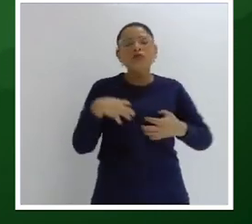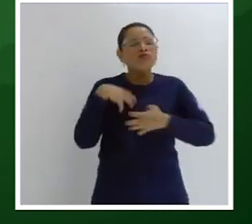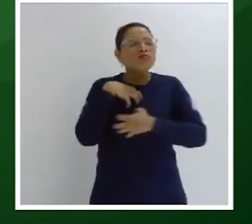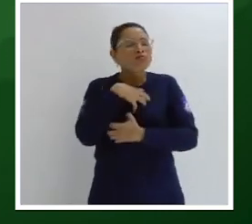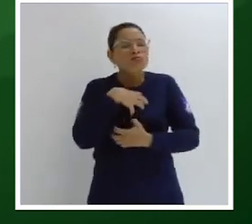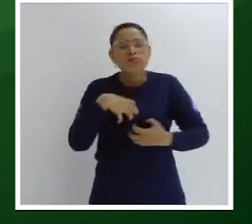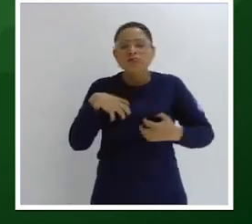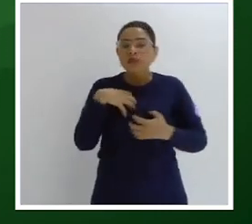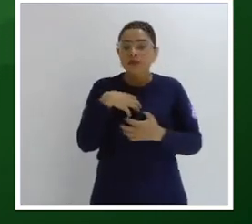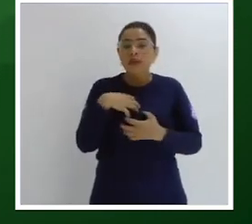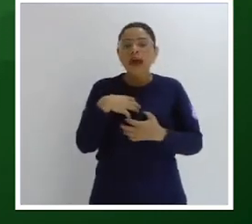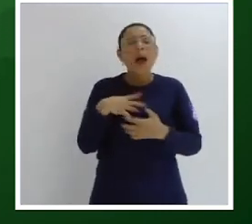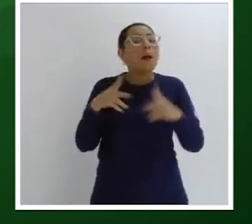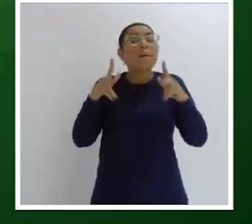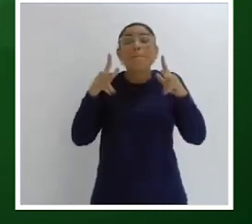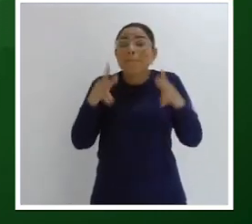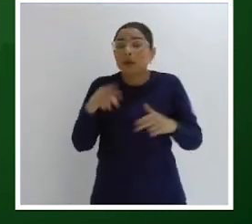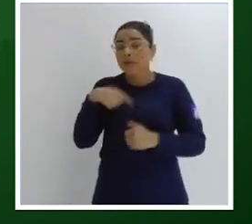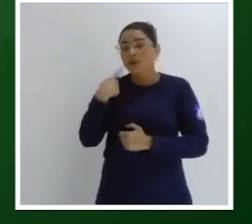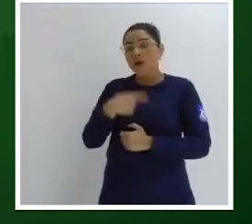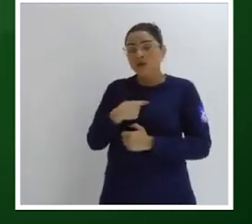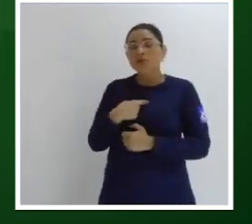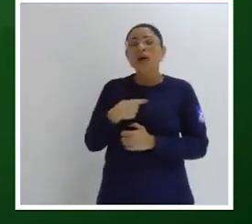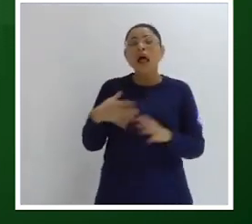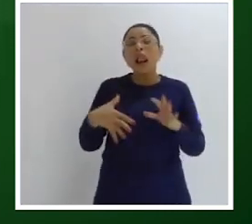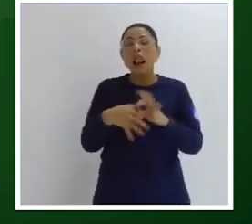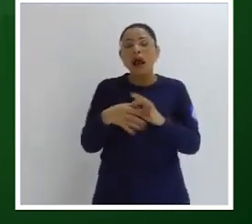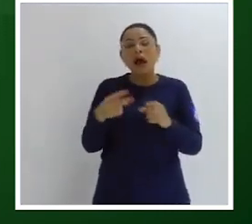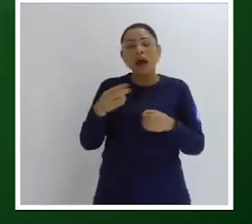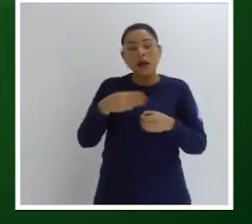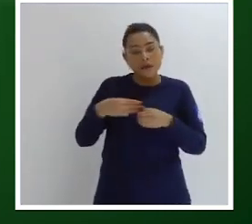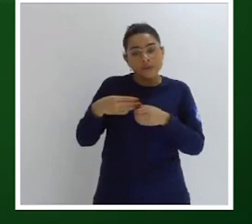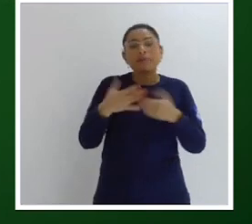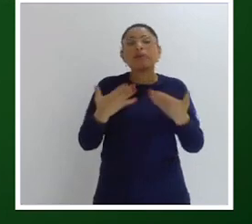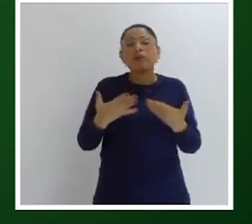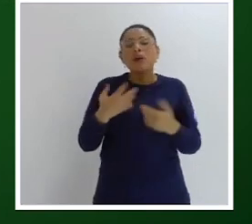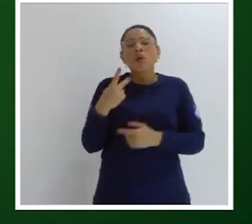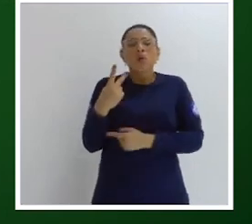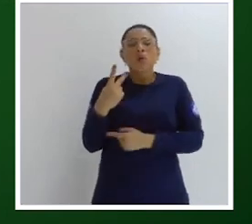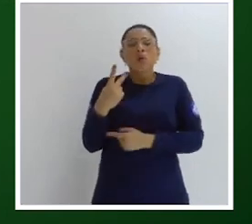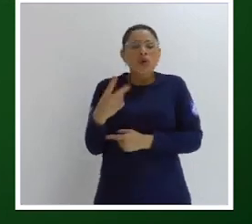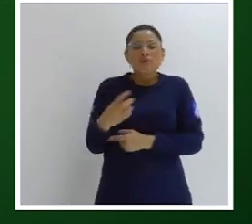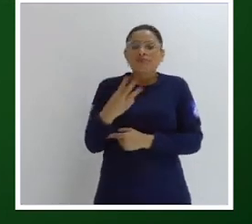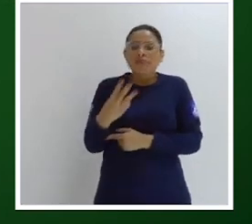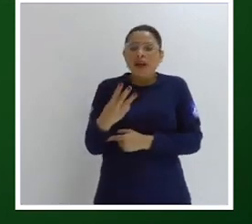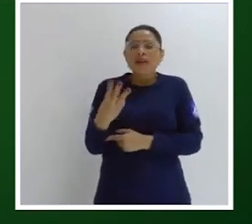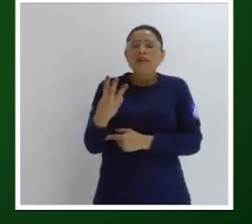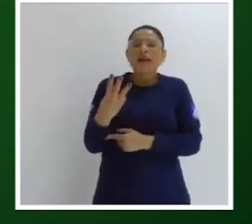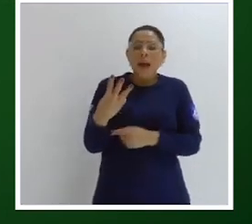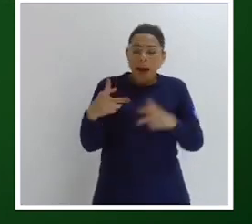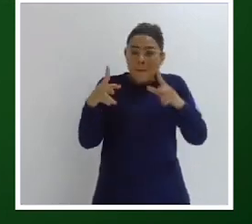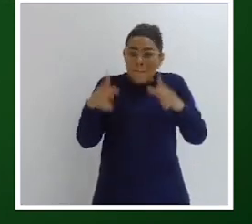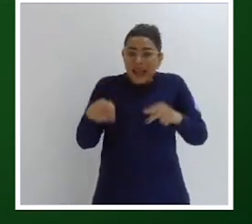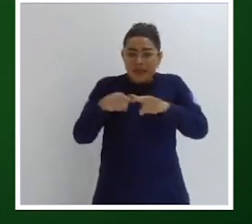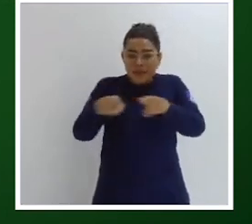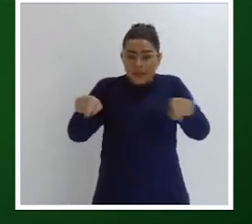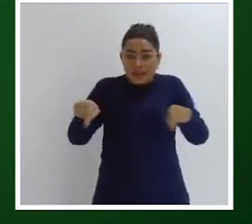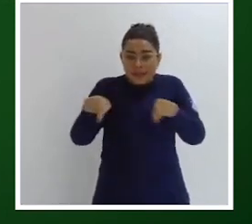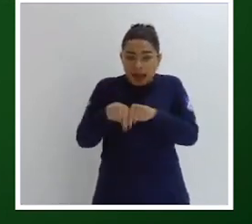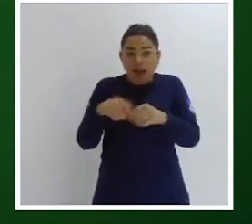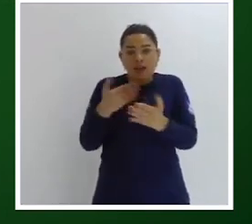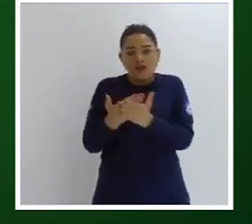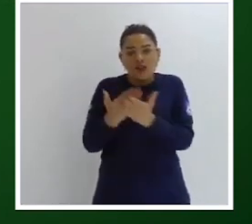da nossa rede né da gente ter mais de uma ou duas crianças conclusão dentro da mesma sala de aula